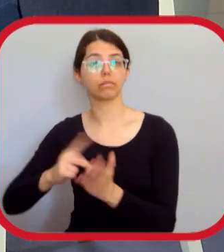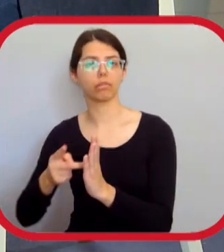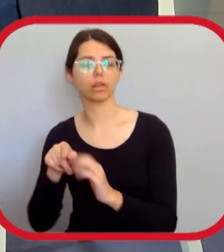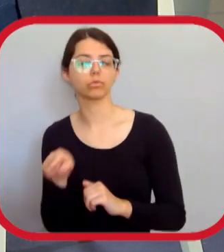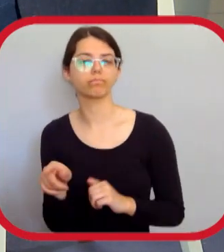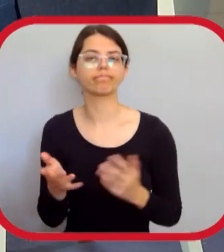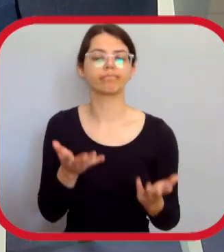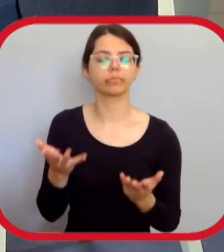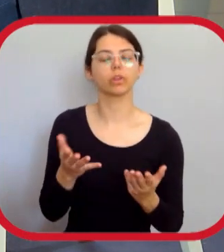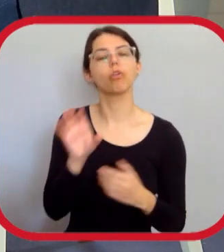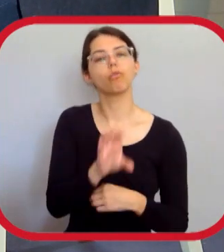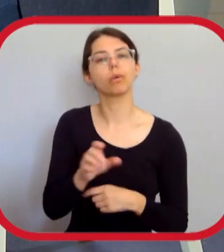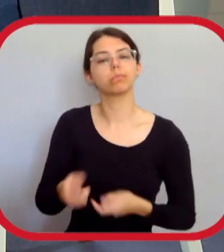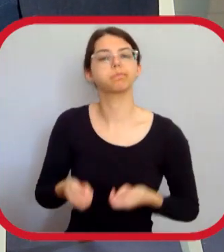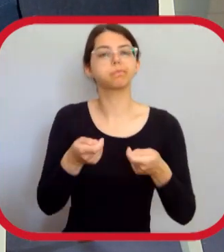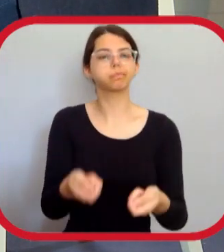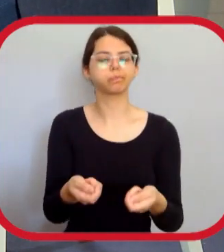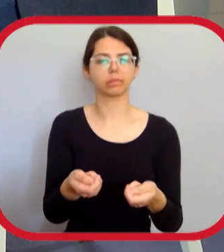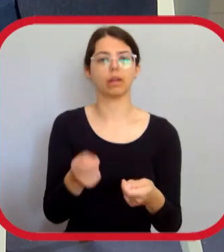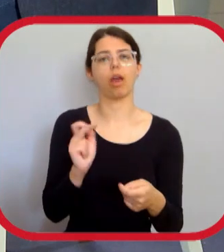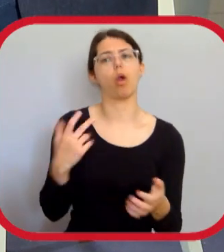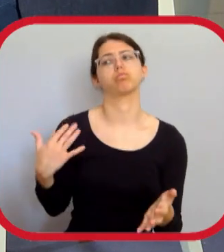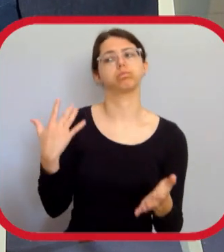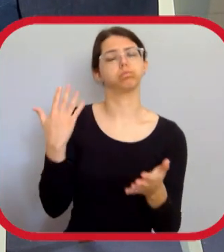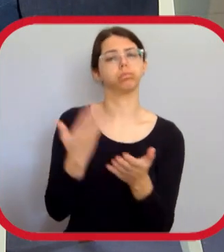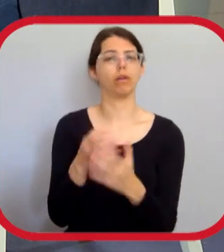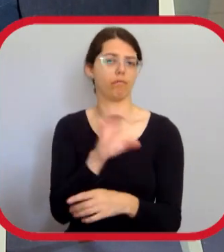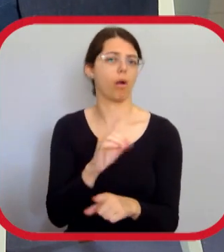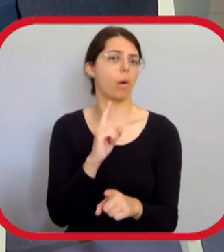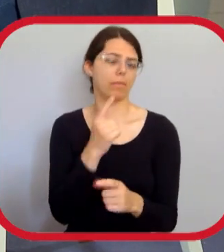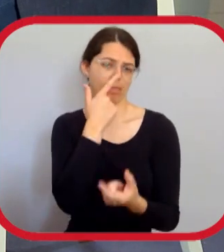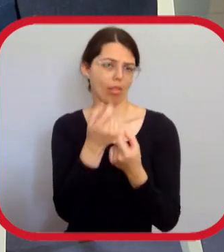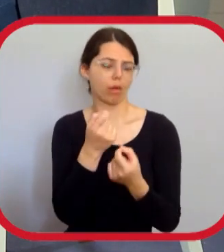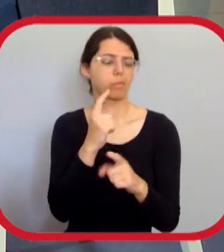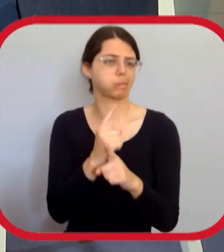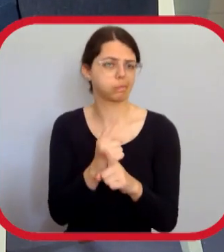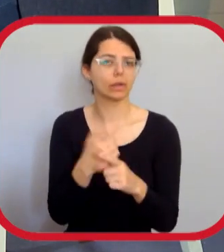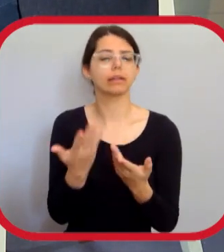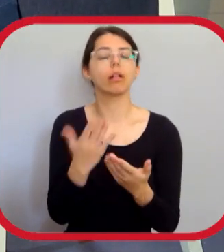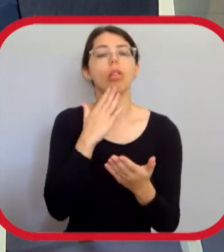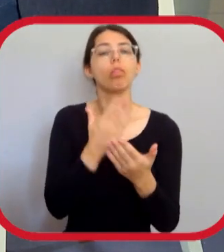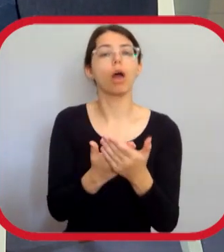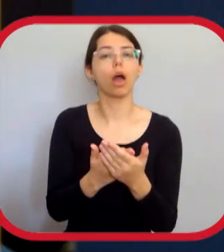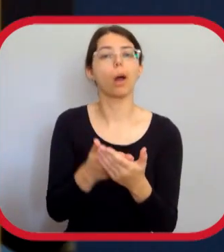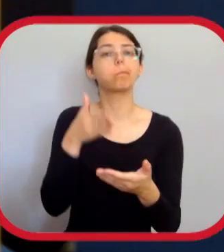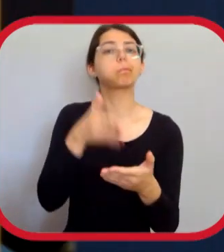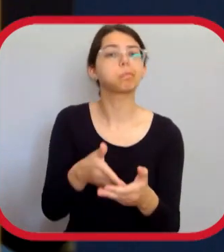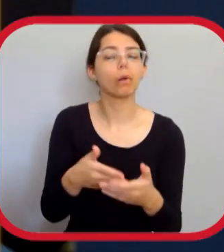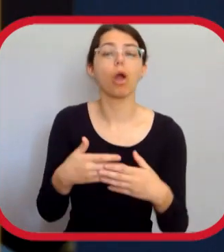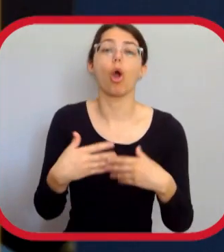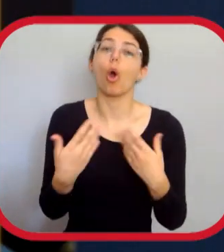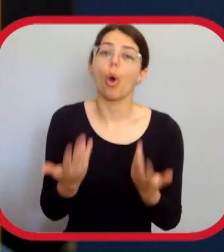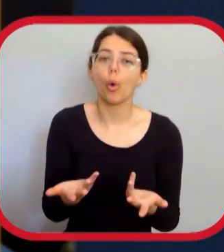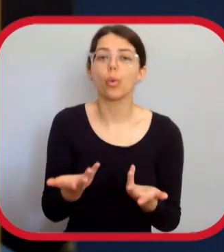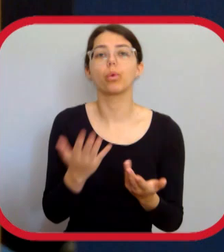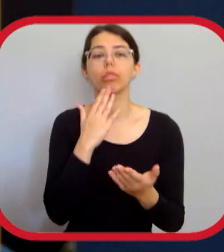politécnicos. Até que ponto é que este modelo de financiamento que tem sido adotado ao longo dos últimos anos pode estar a ser um entrave ou